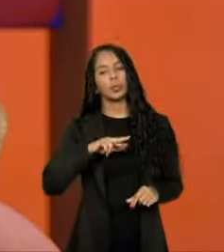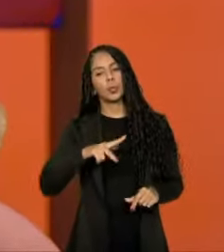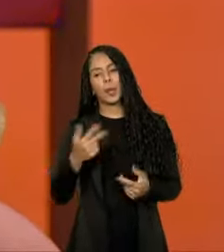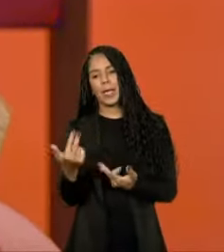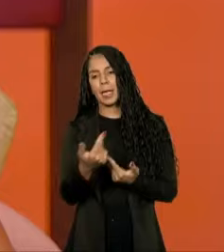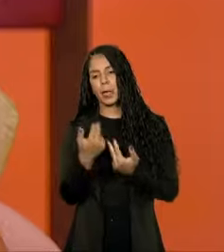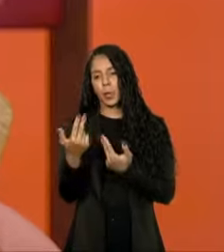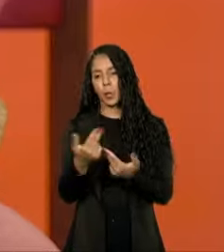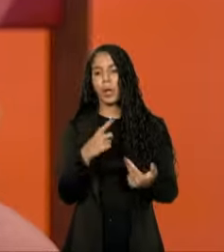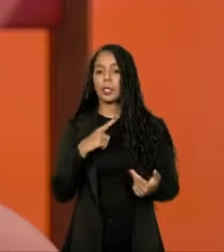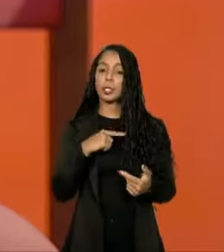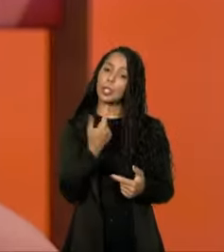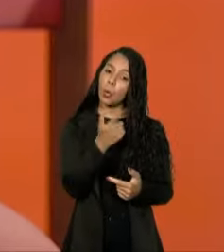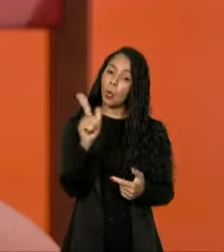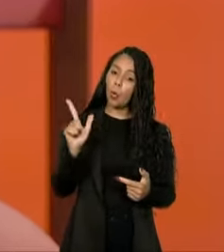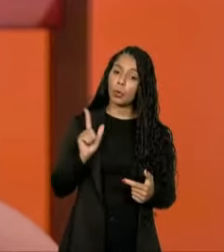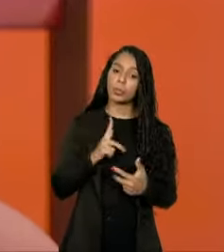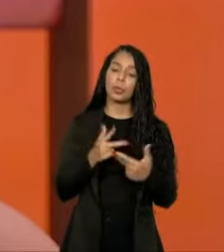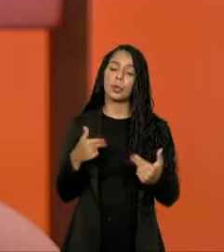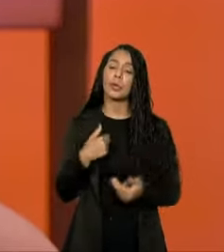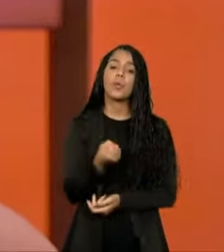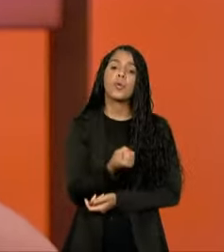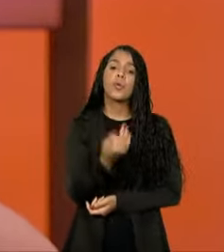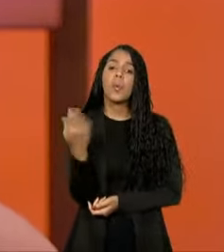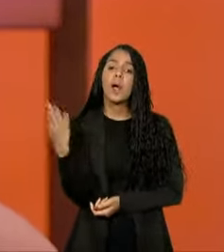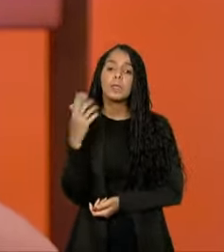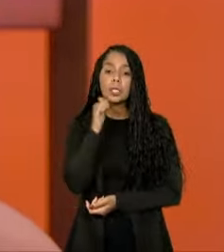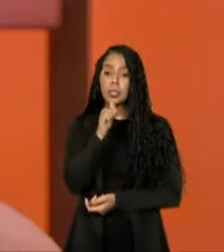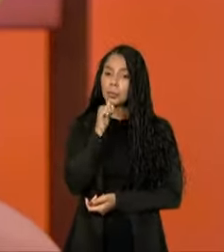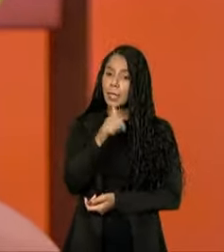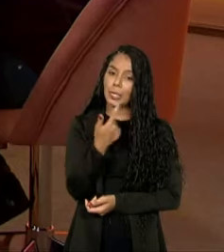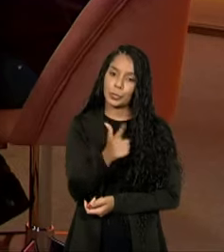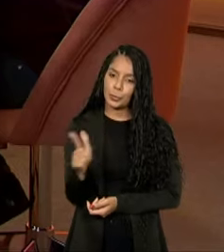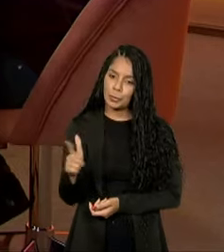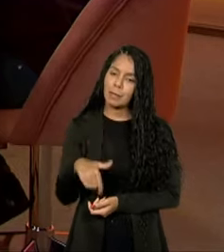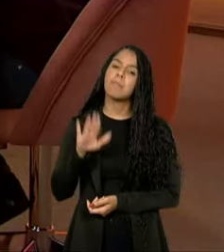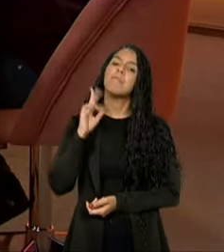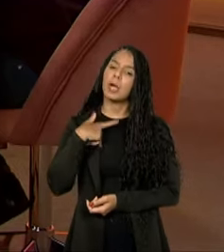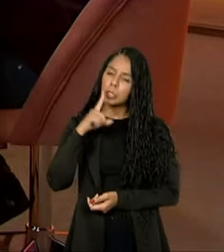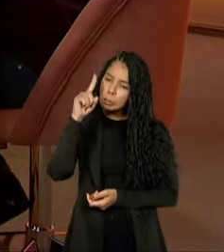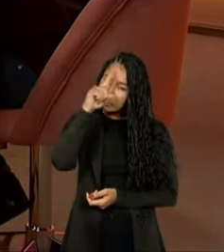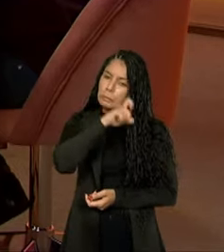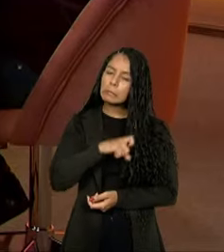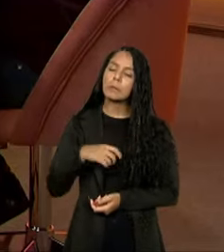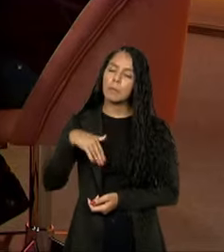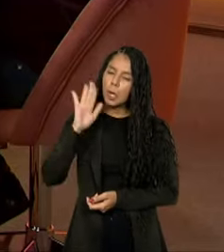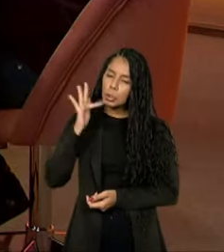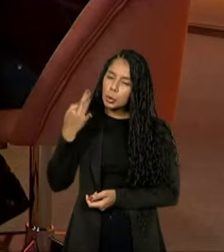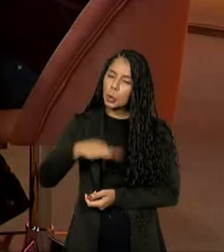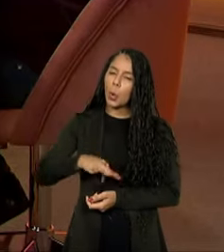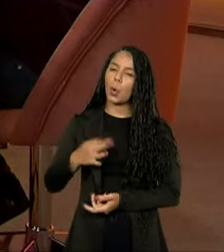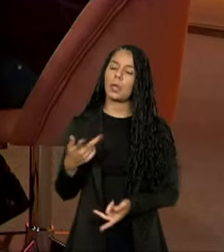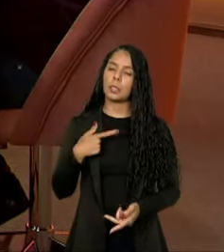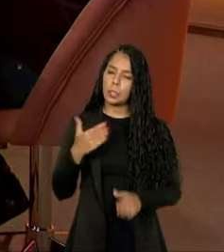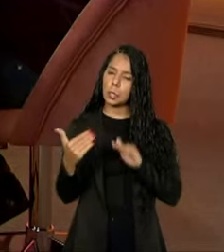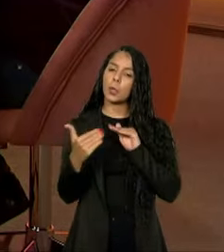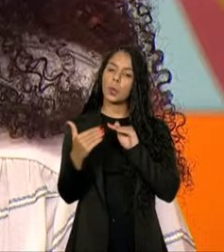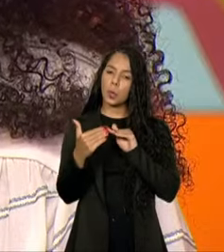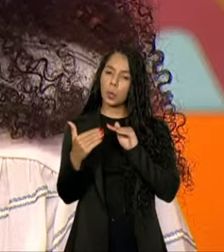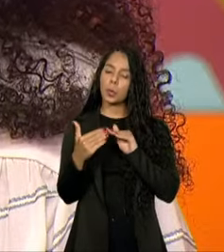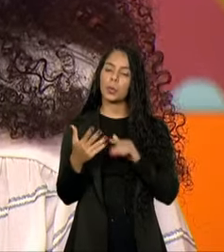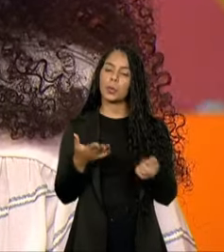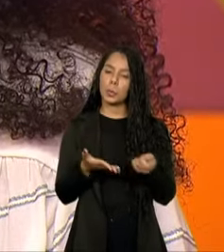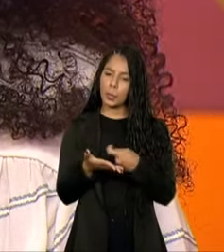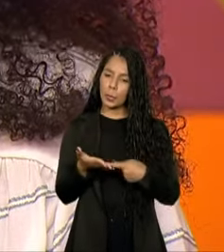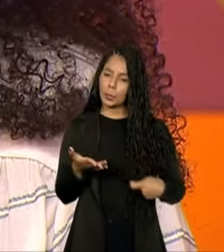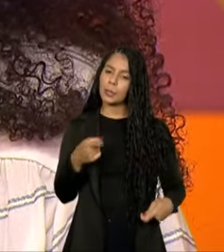aqui temos outras atividades, mas quantas mulheres não têm? E é muito mais sofrido, muito mais dolorido, né? E aí eu vou concordar com a